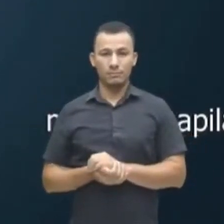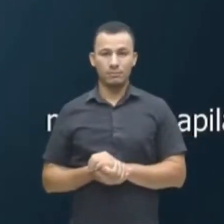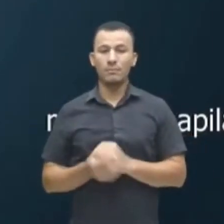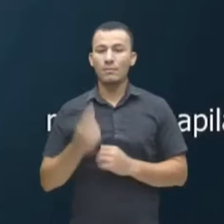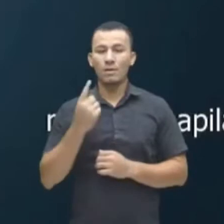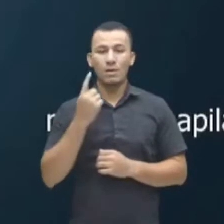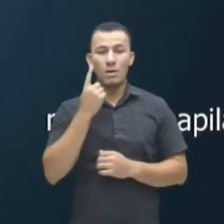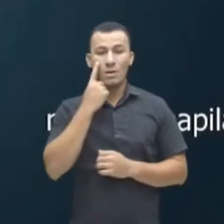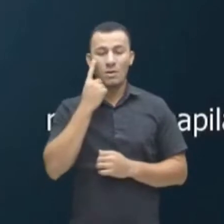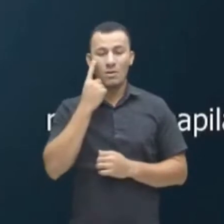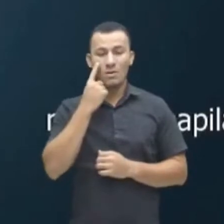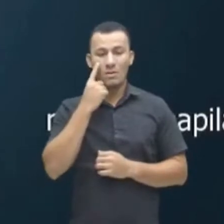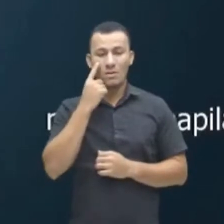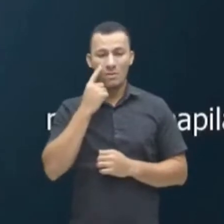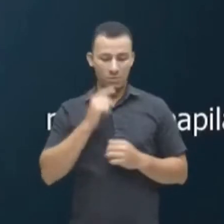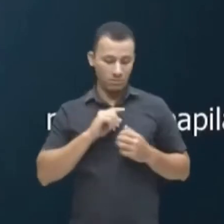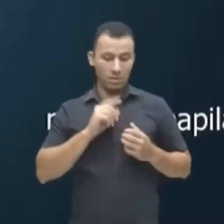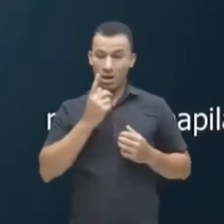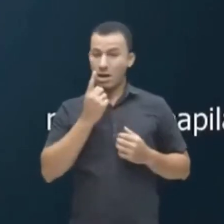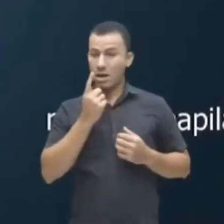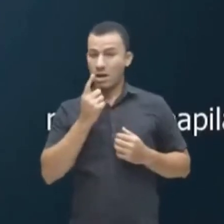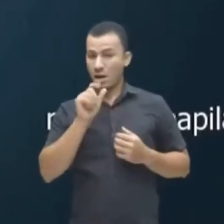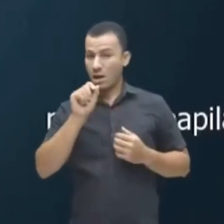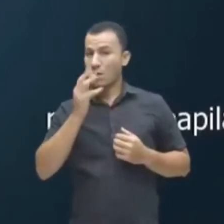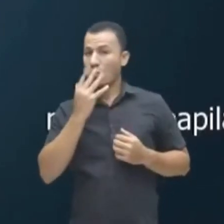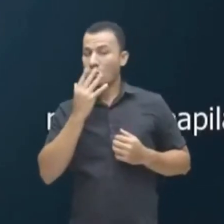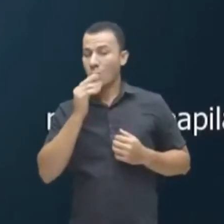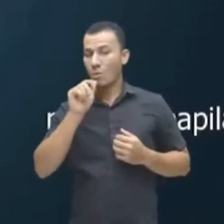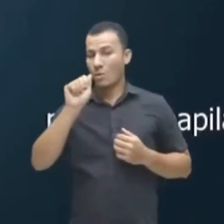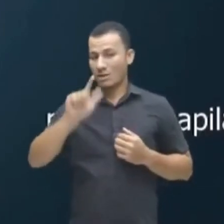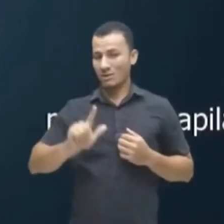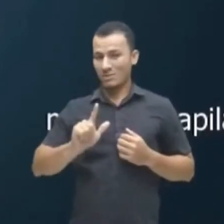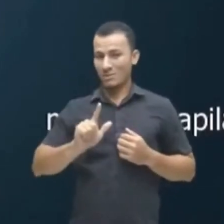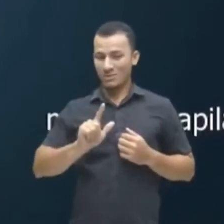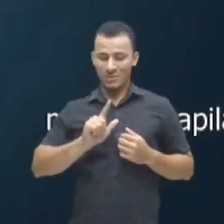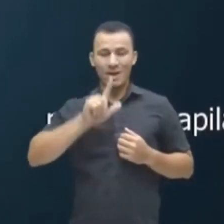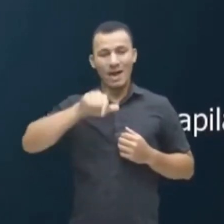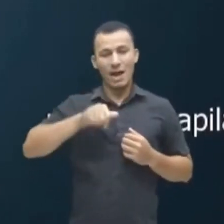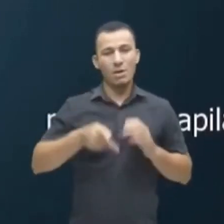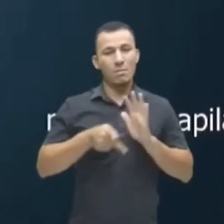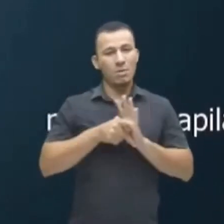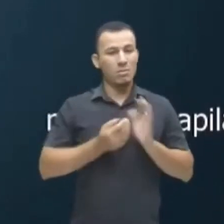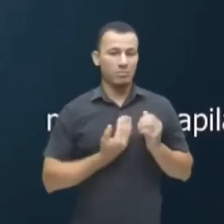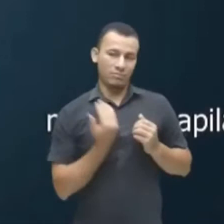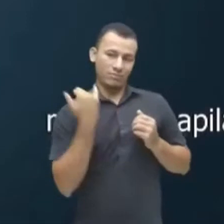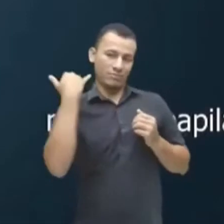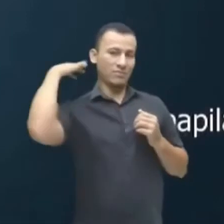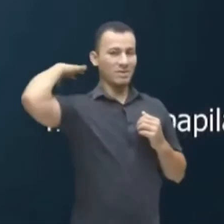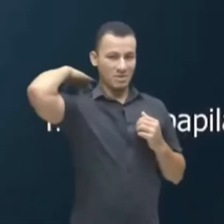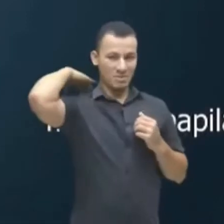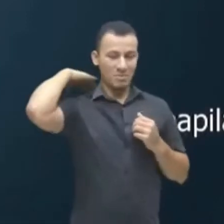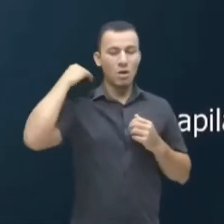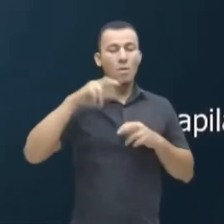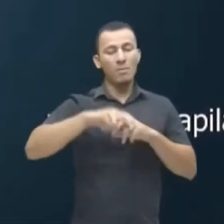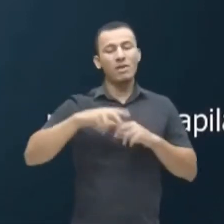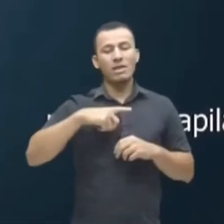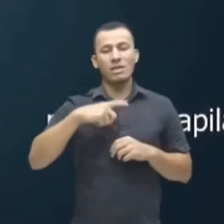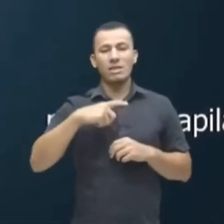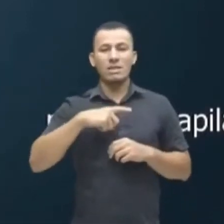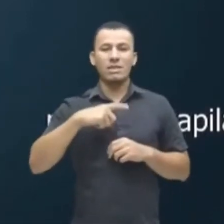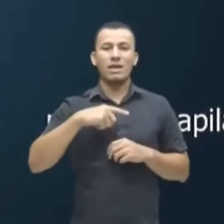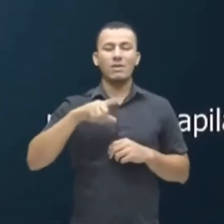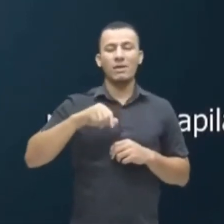lá, a saída dele, azul para os pulmões, tá bom? Porque esse sangue tem gás carbônico, então eu